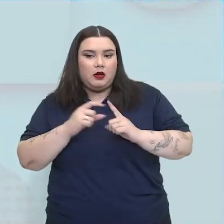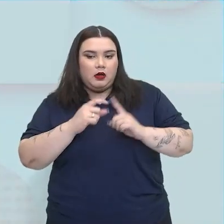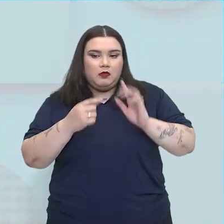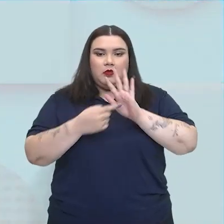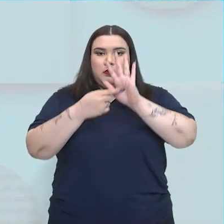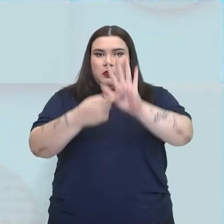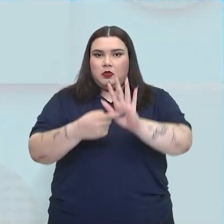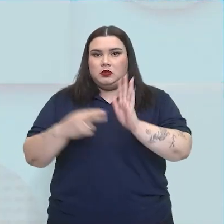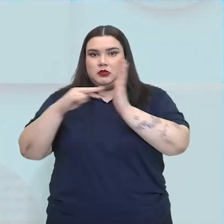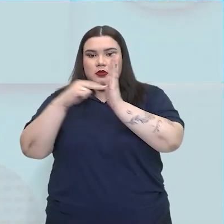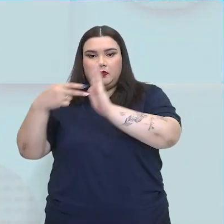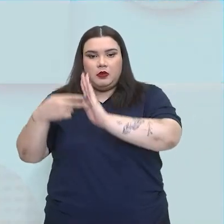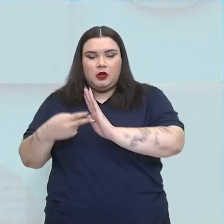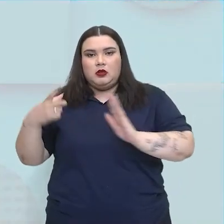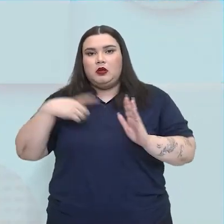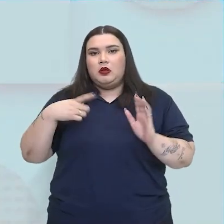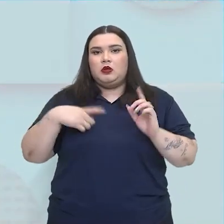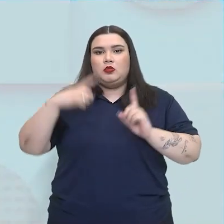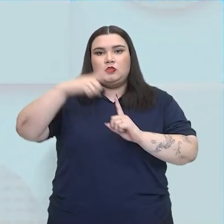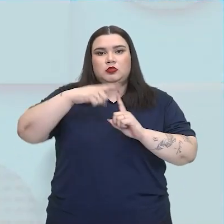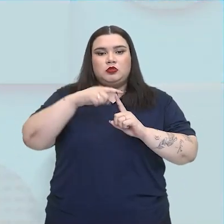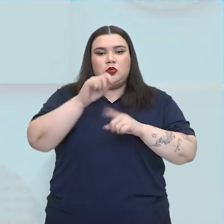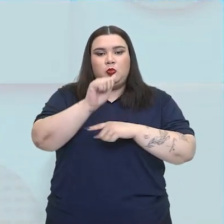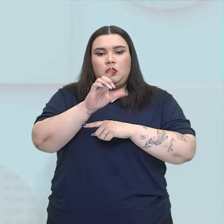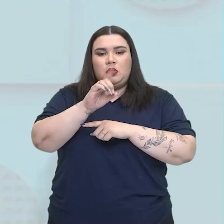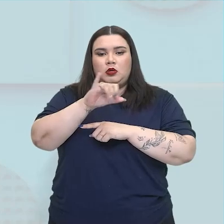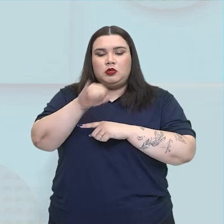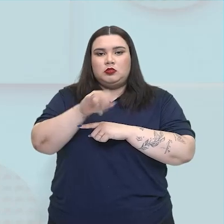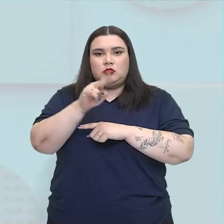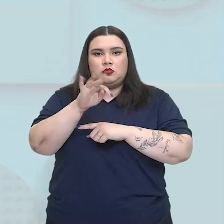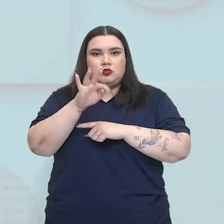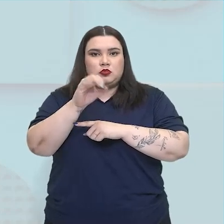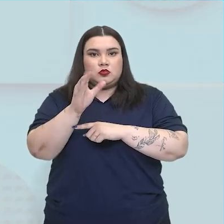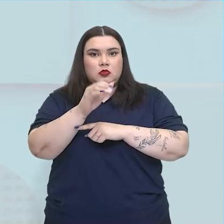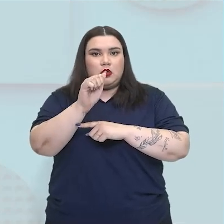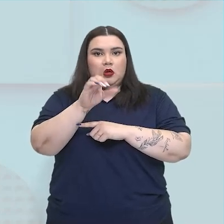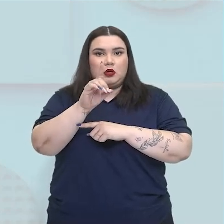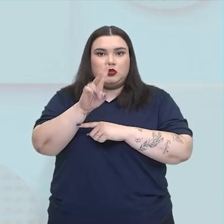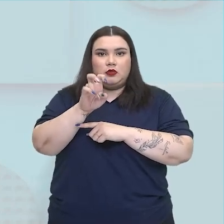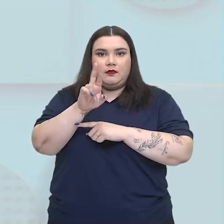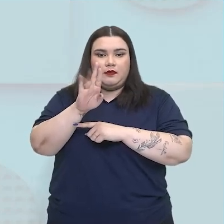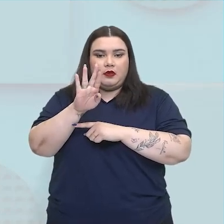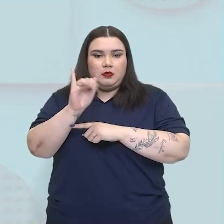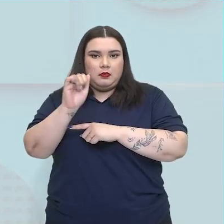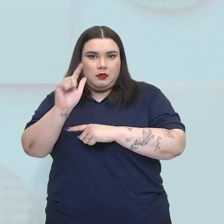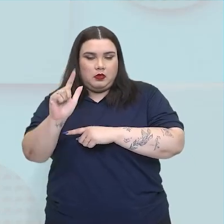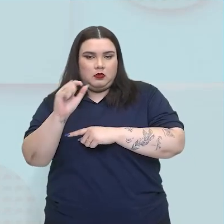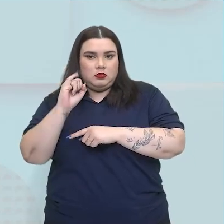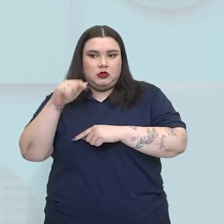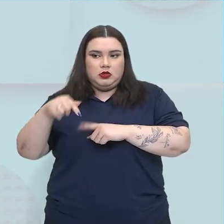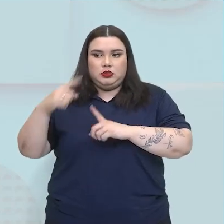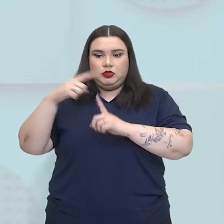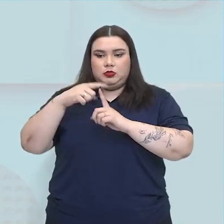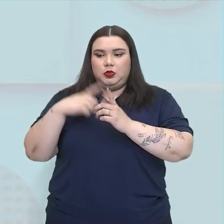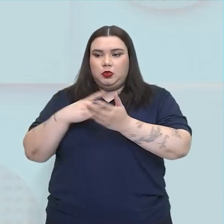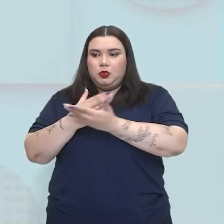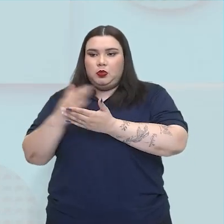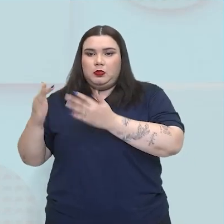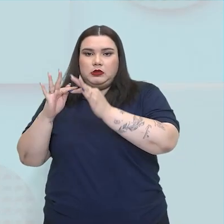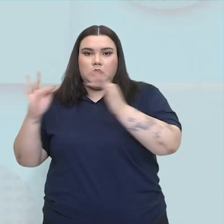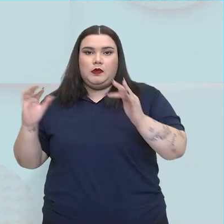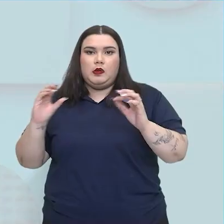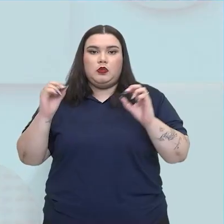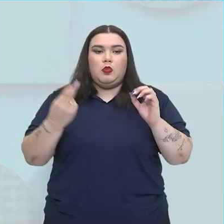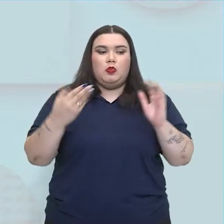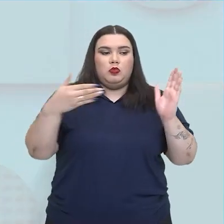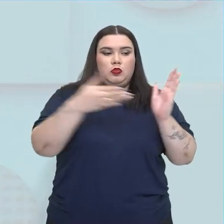são adjuntos adverbiais. Então, se esse adjunto adverbial estiver no início da frase ou no meio,